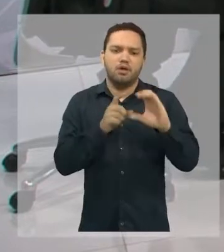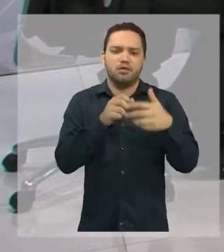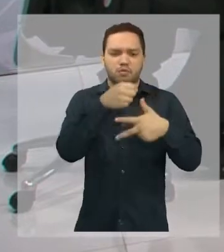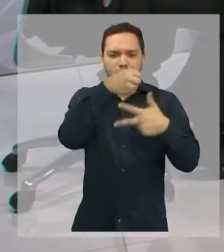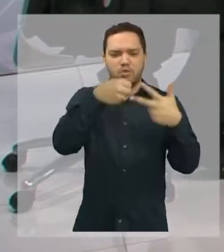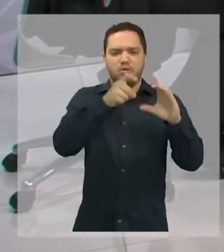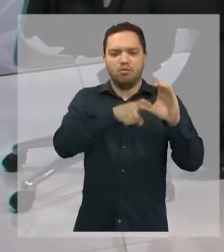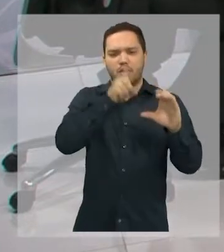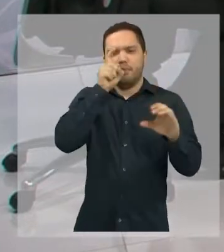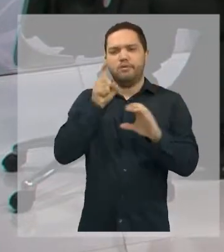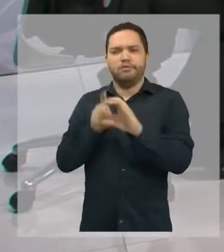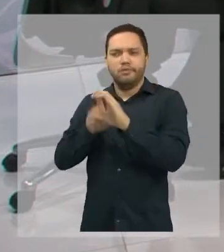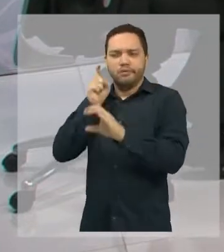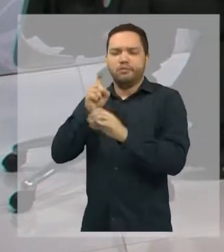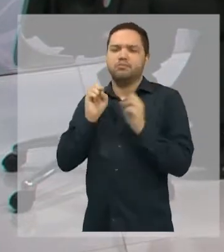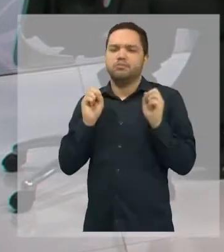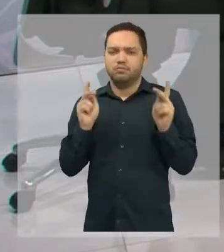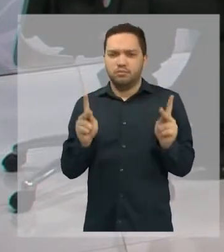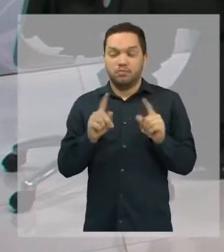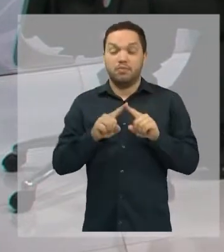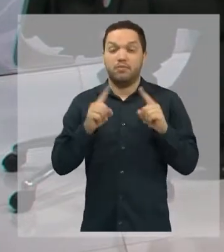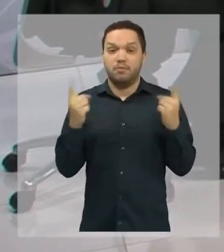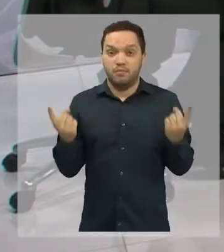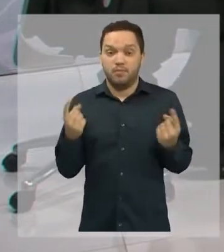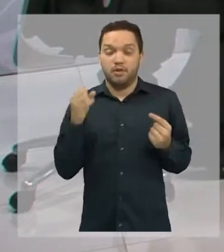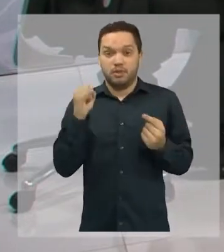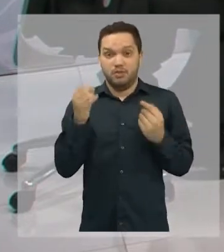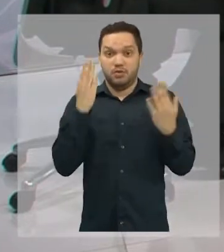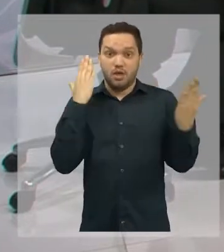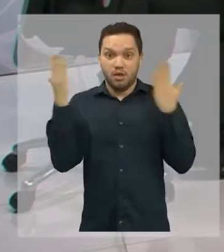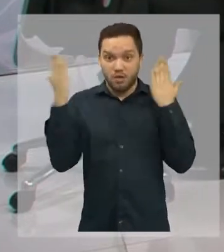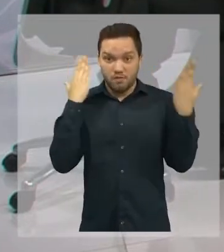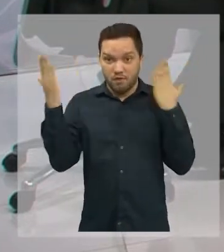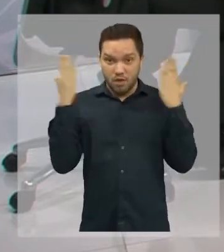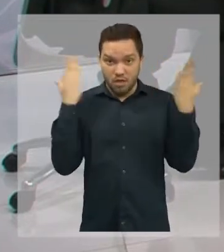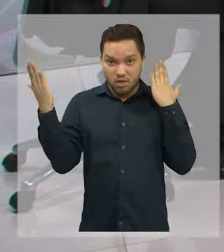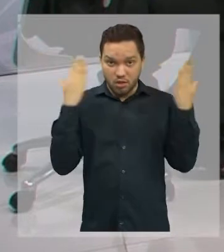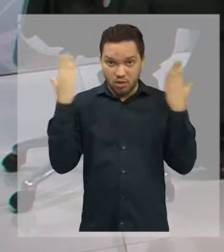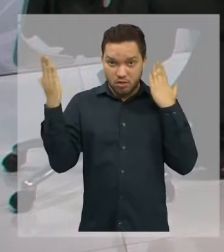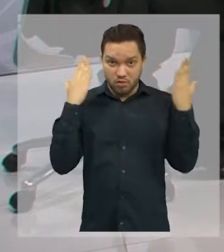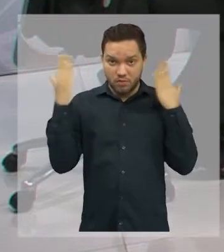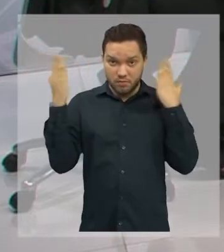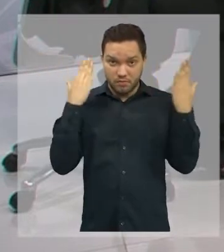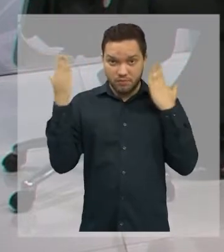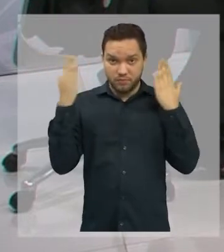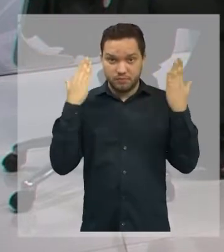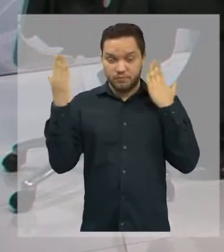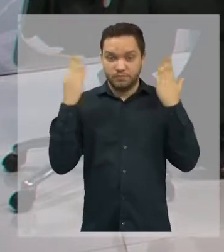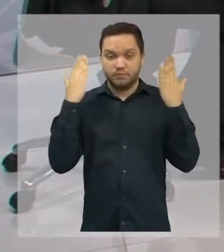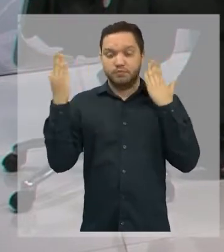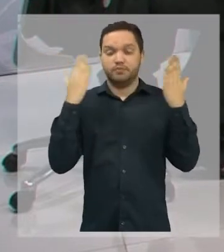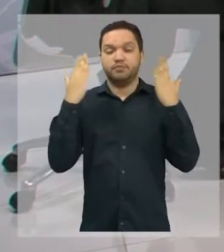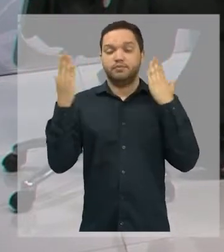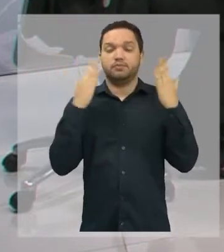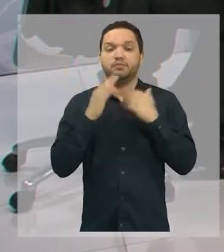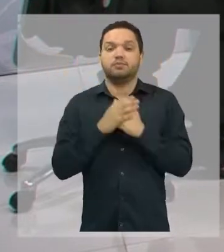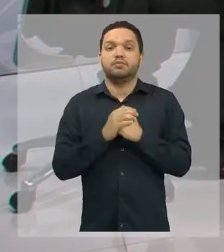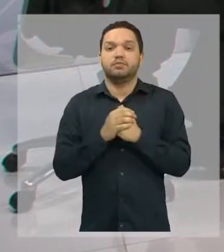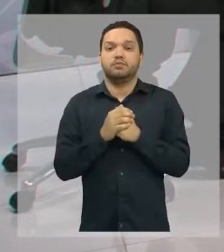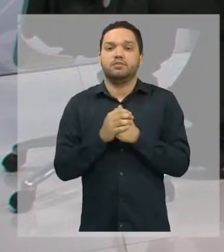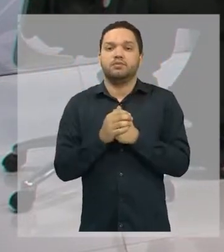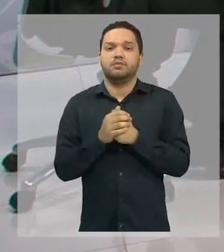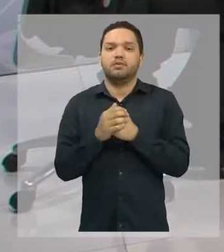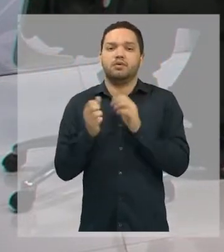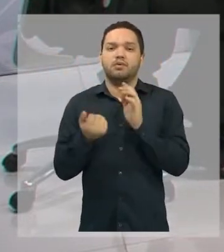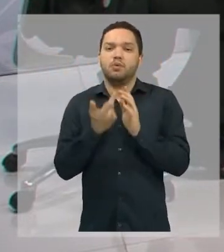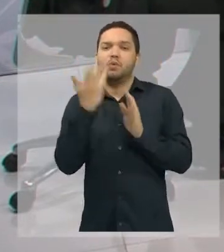dos poderes, mas o fato é que, quando você examina em termos quantitativos, a